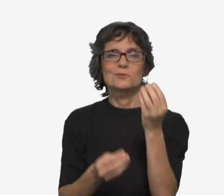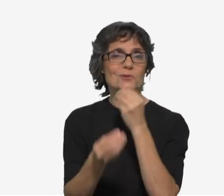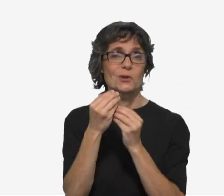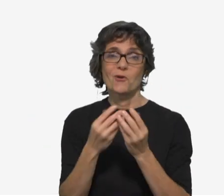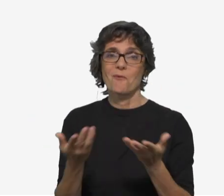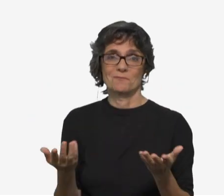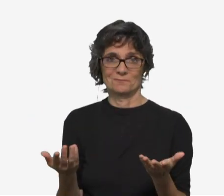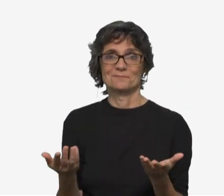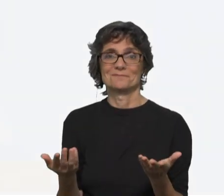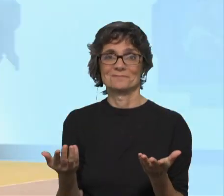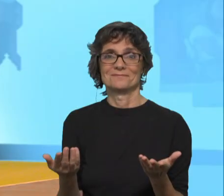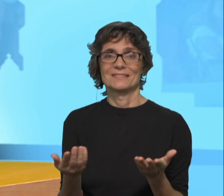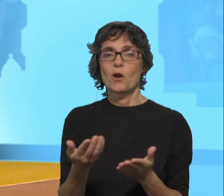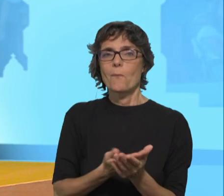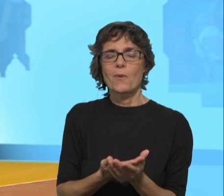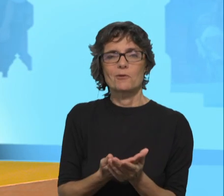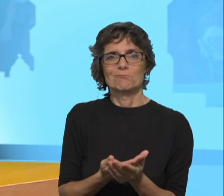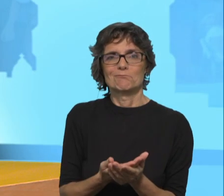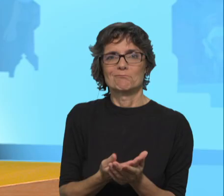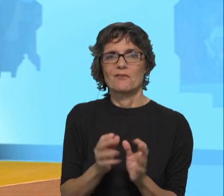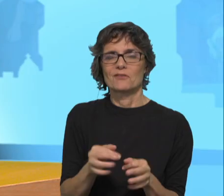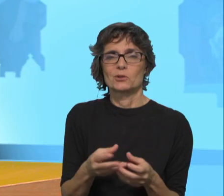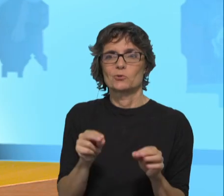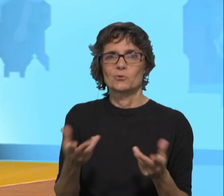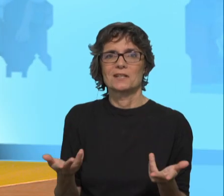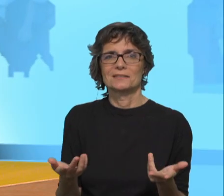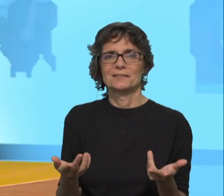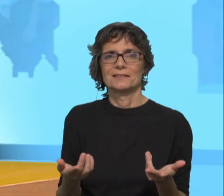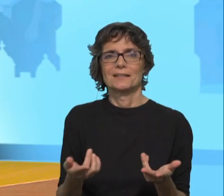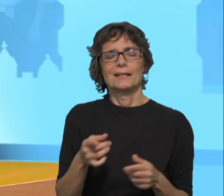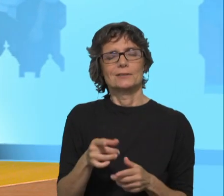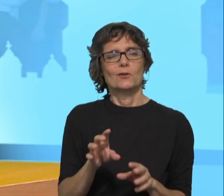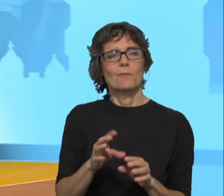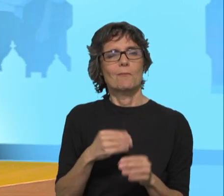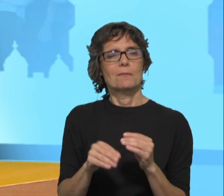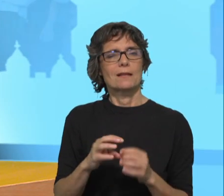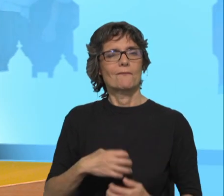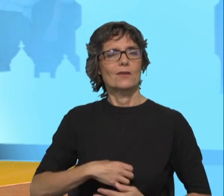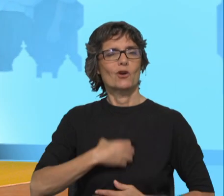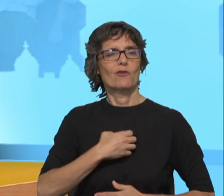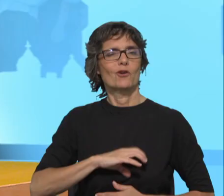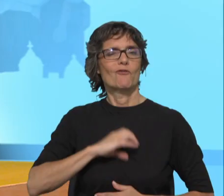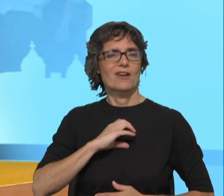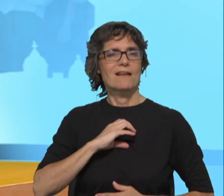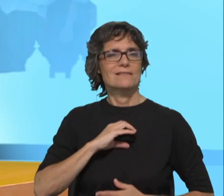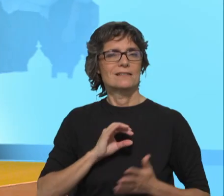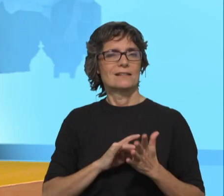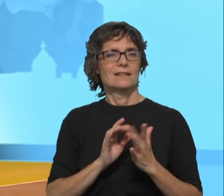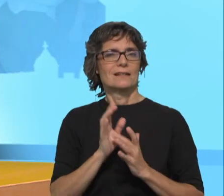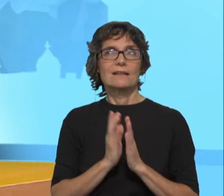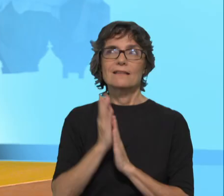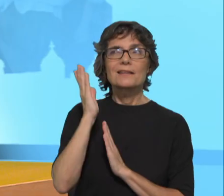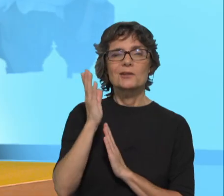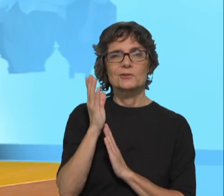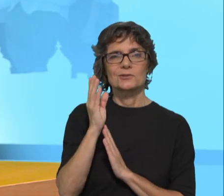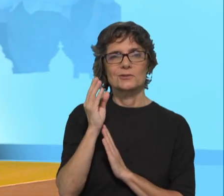pão não acaba. Acaba por ser esta confiança também em Deus e saber que o seu alimento